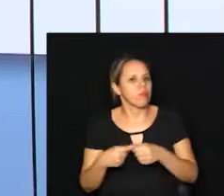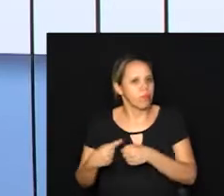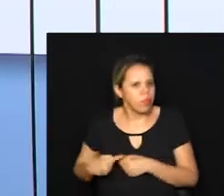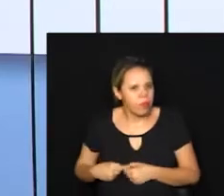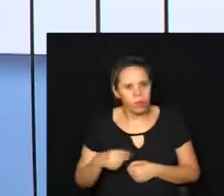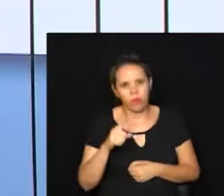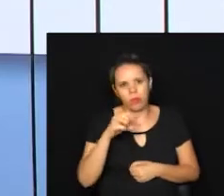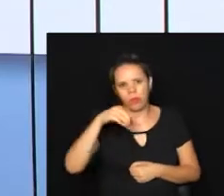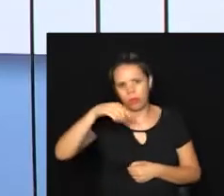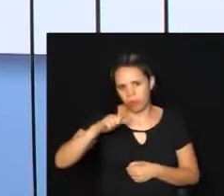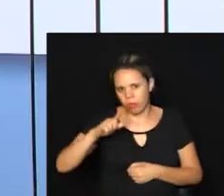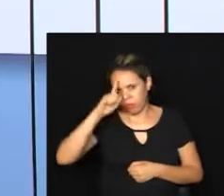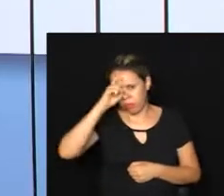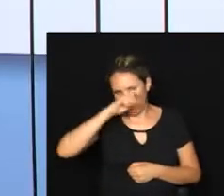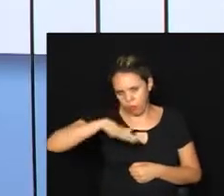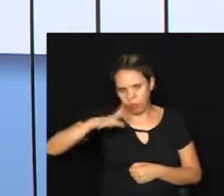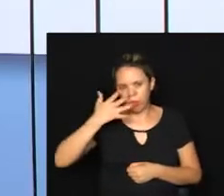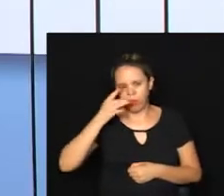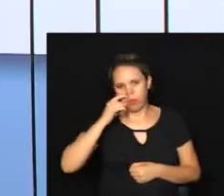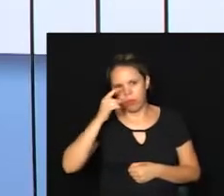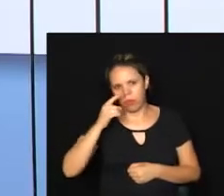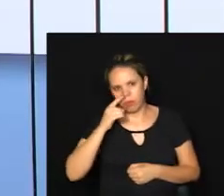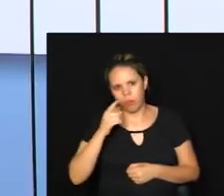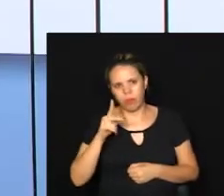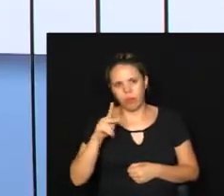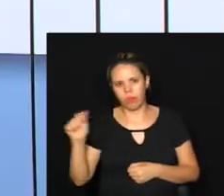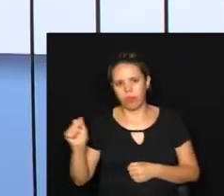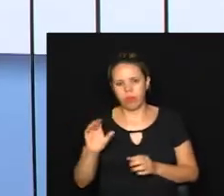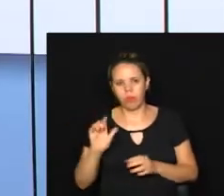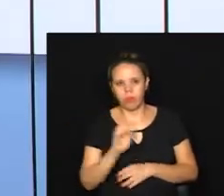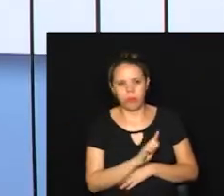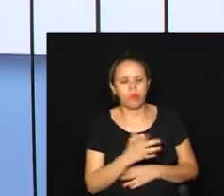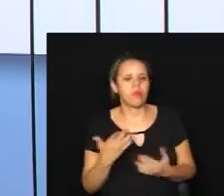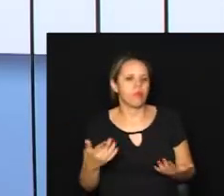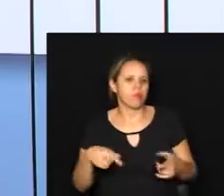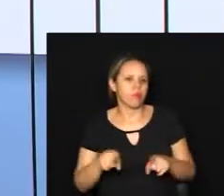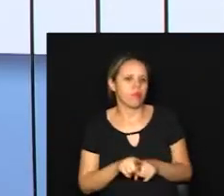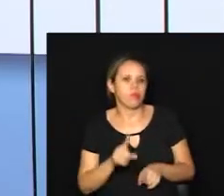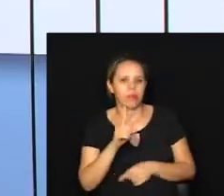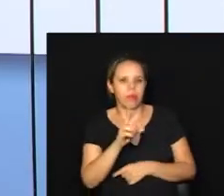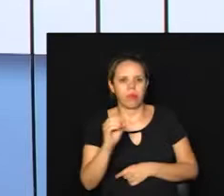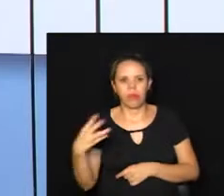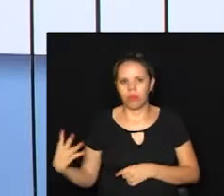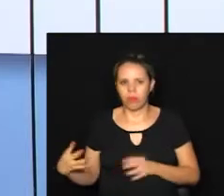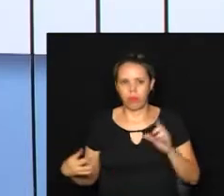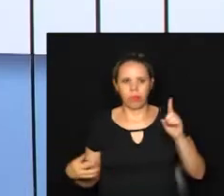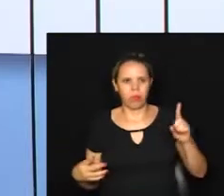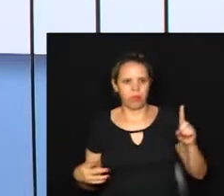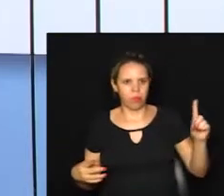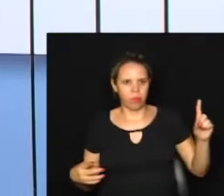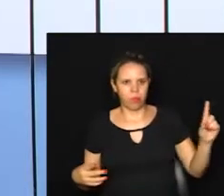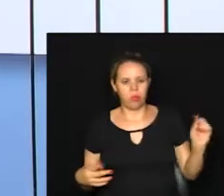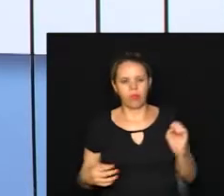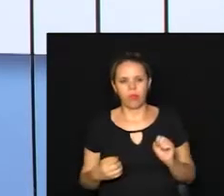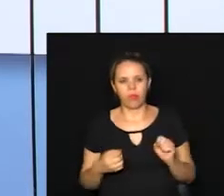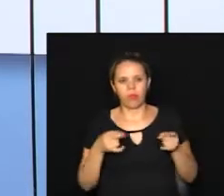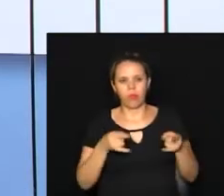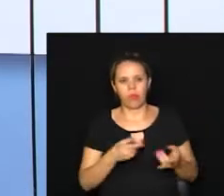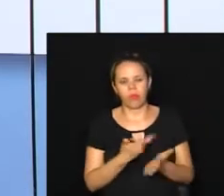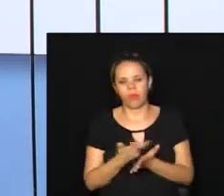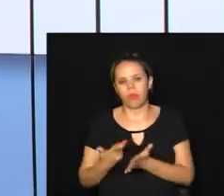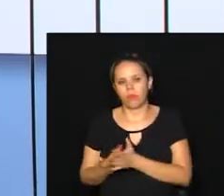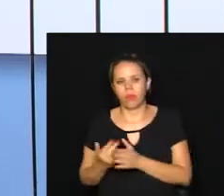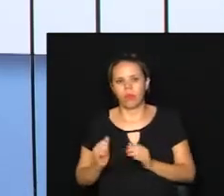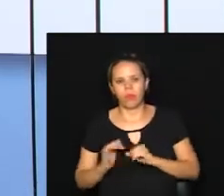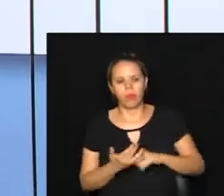Mário Gatti, com Ouro Verde, o PA do Campo Grande, a gente tem, olha, de 104 para 101 leitos. E na